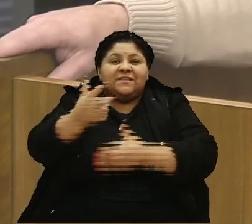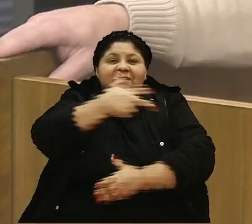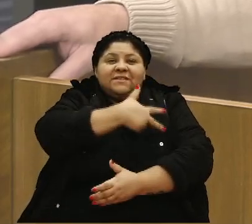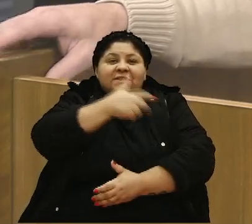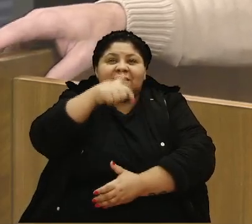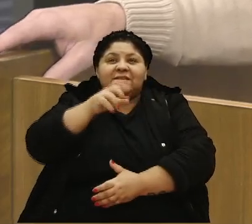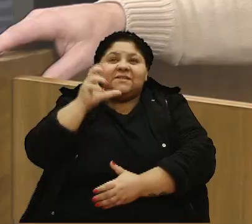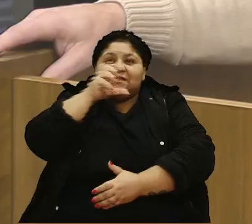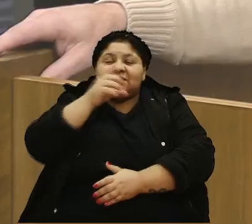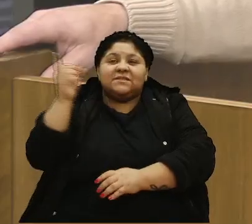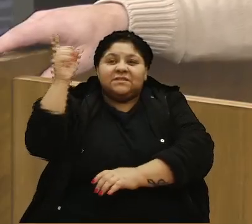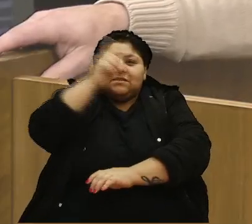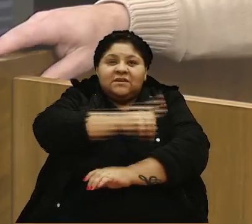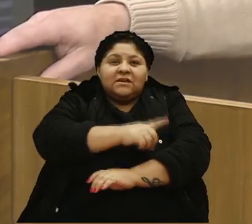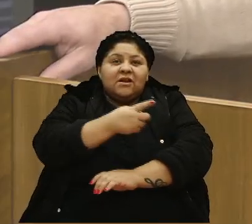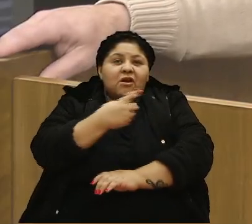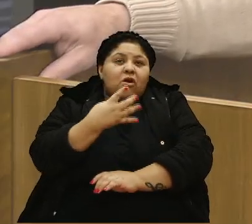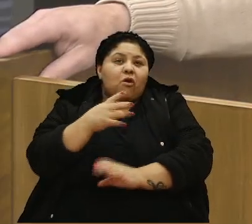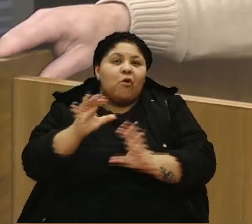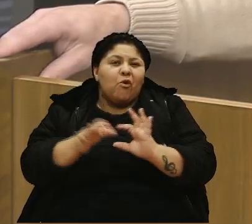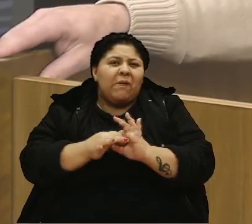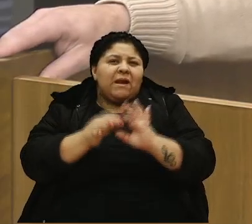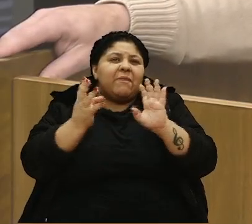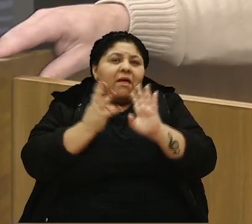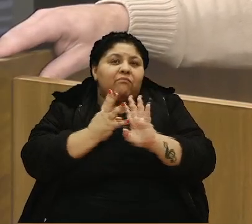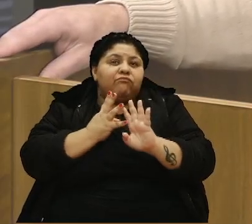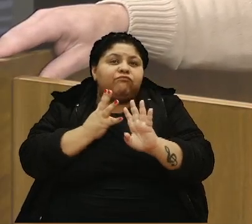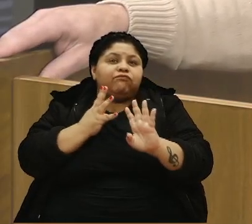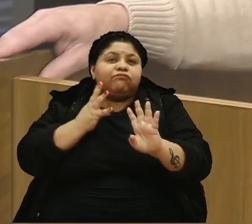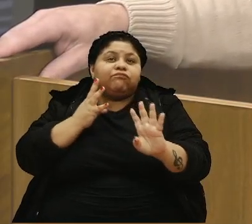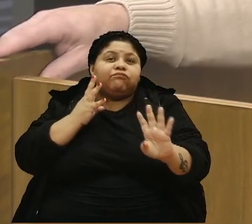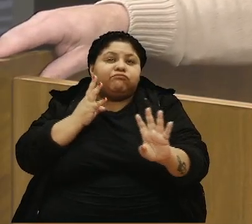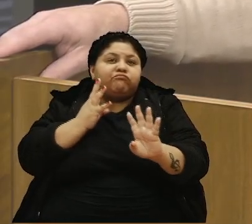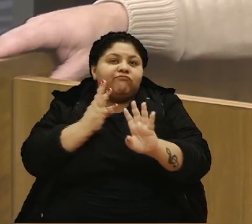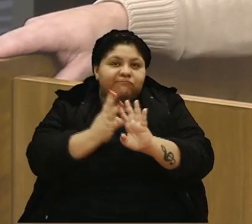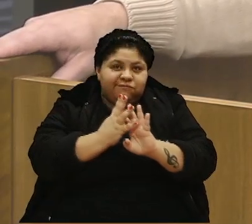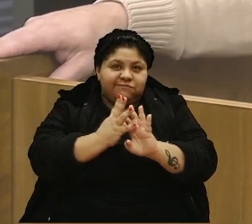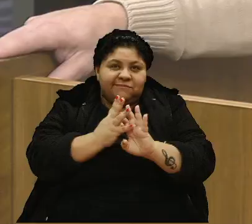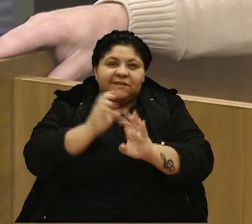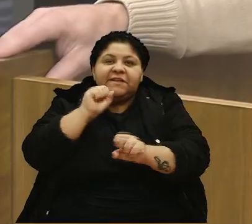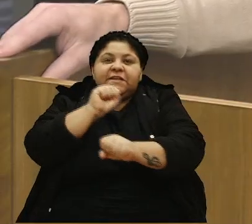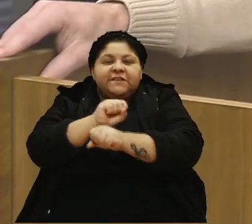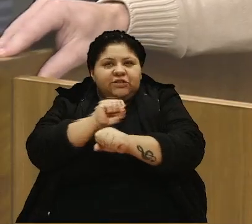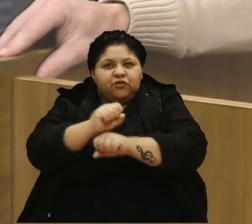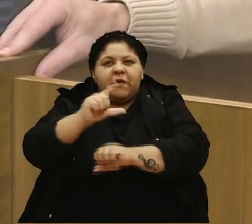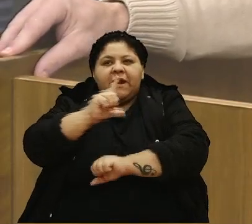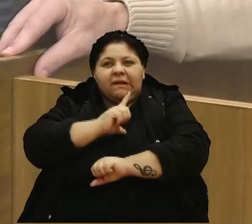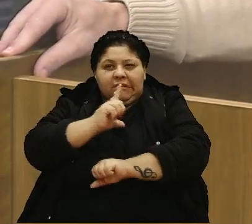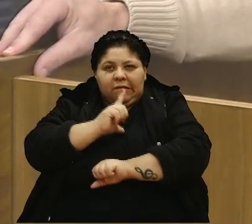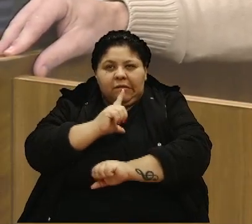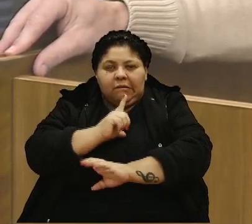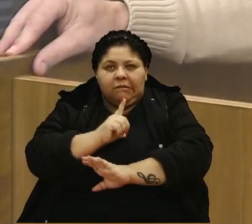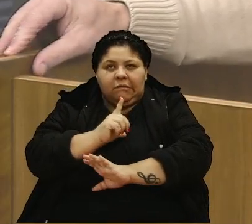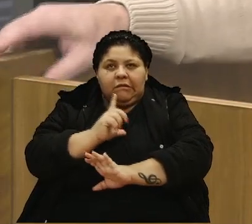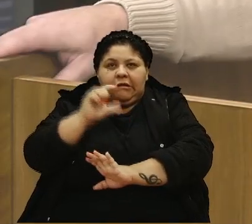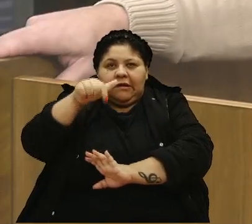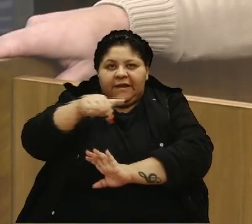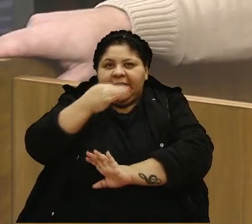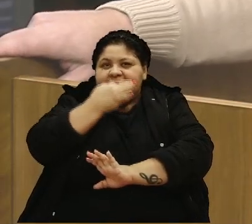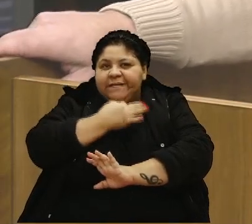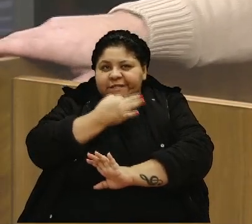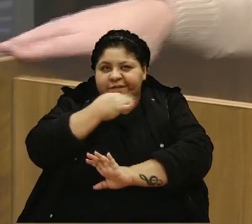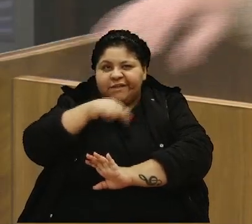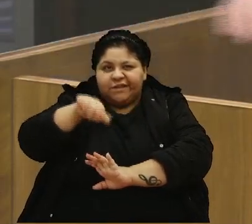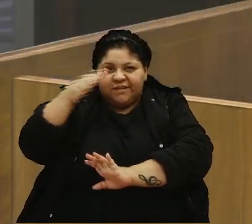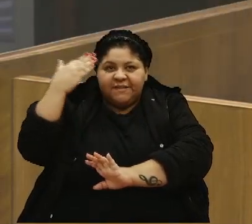14, para desafogar aquela fila enorme de espera que a gente tem aqui em nossa cidade. A gente